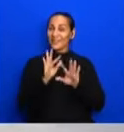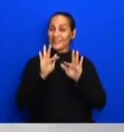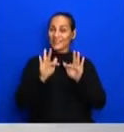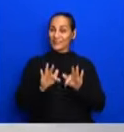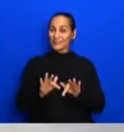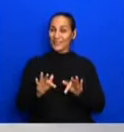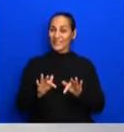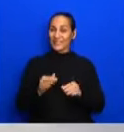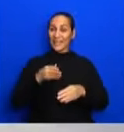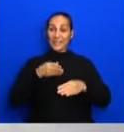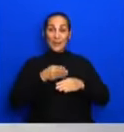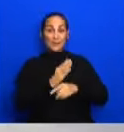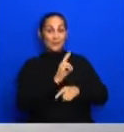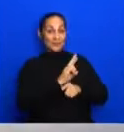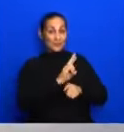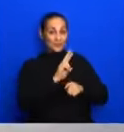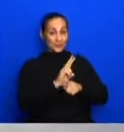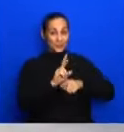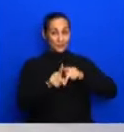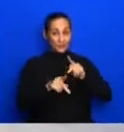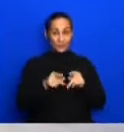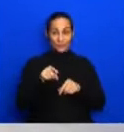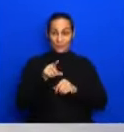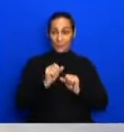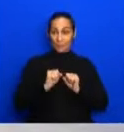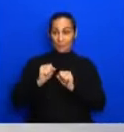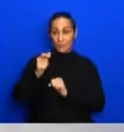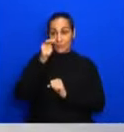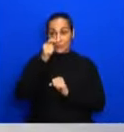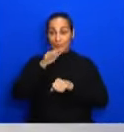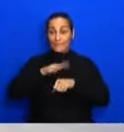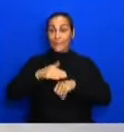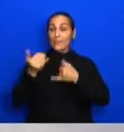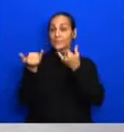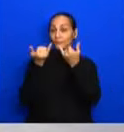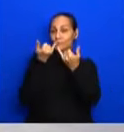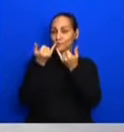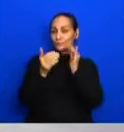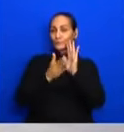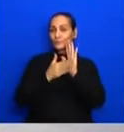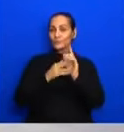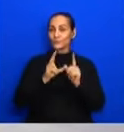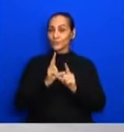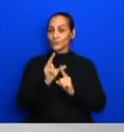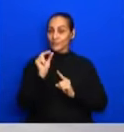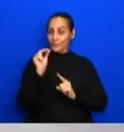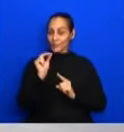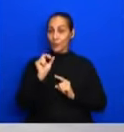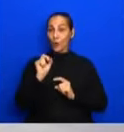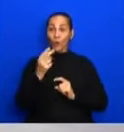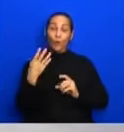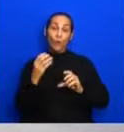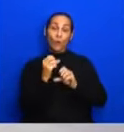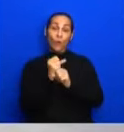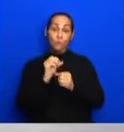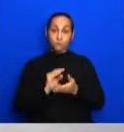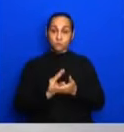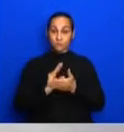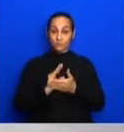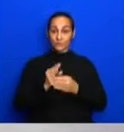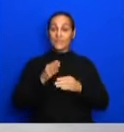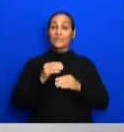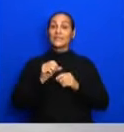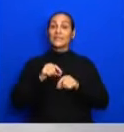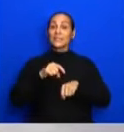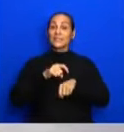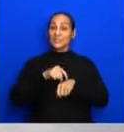sorteio realizado e validado pelos nossos auditores. Você pode conferir mais informações se tivemos apostas vencedoras ou se o prêmio acumulou